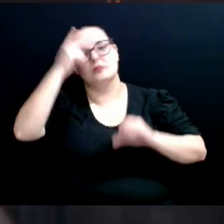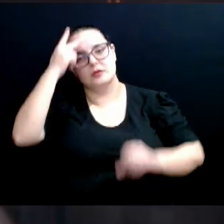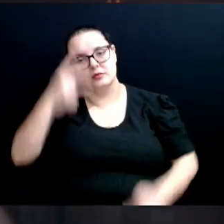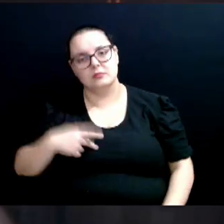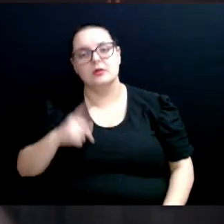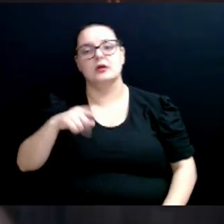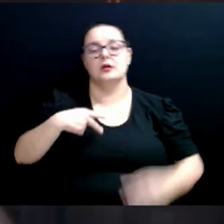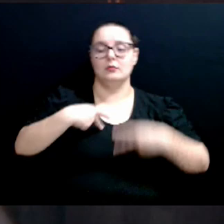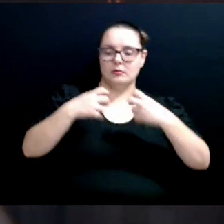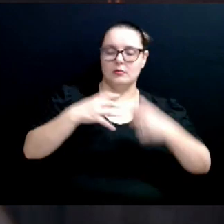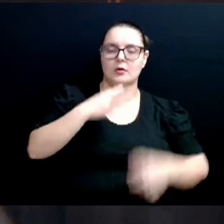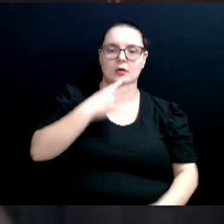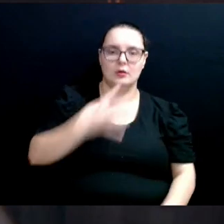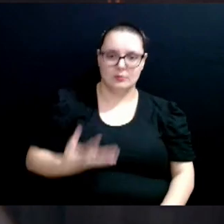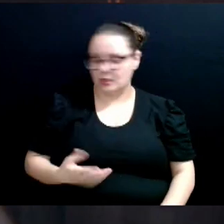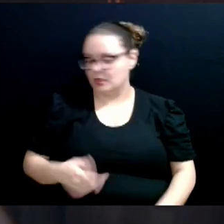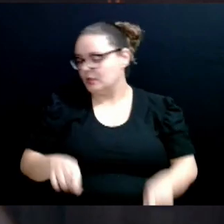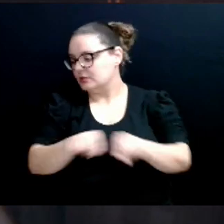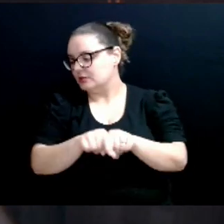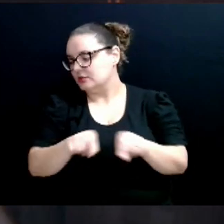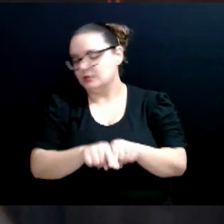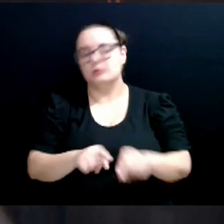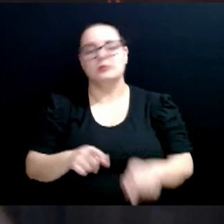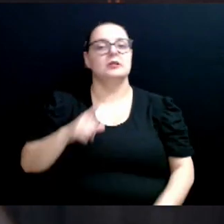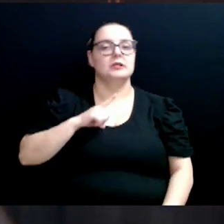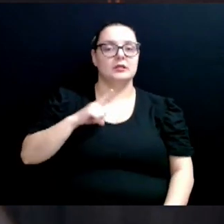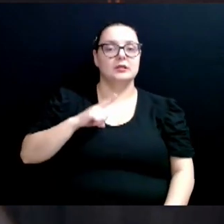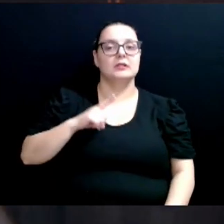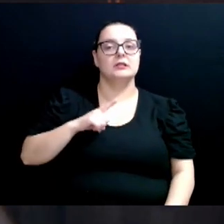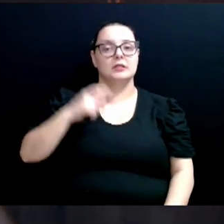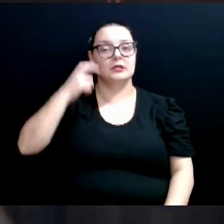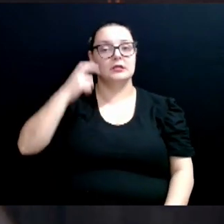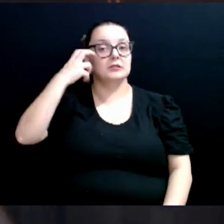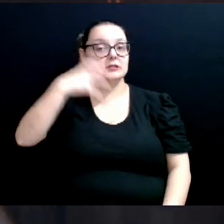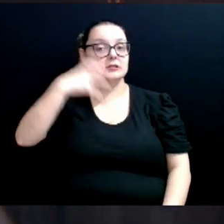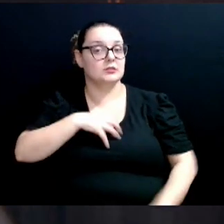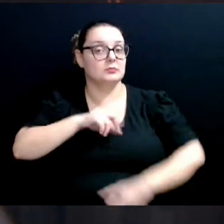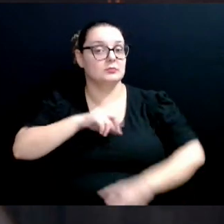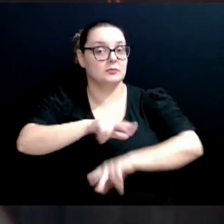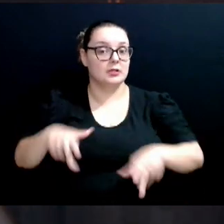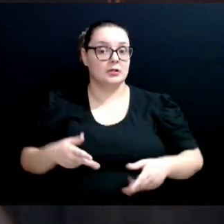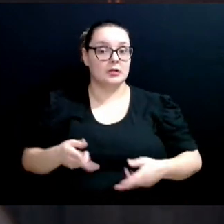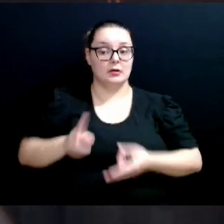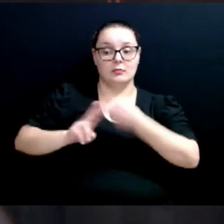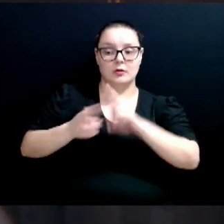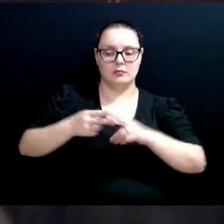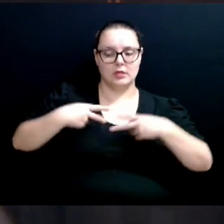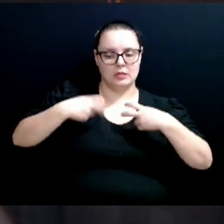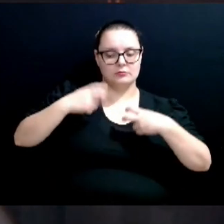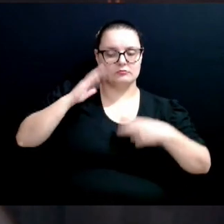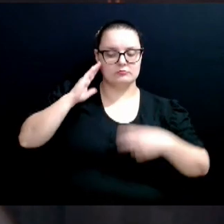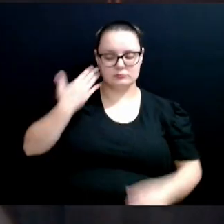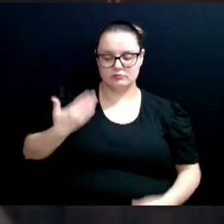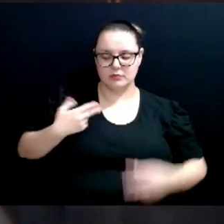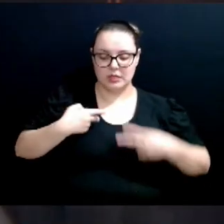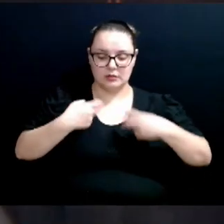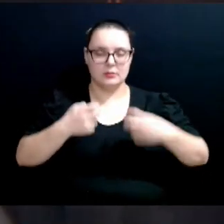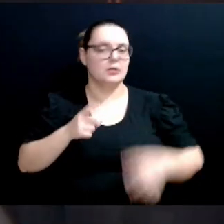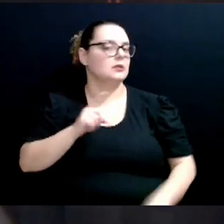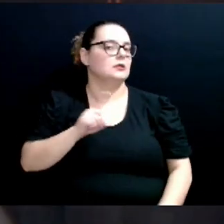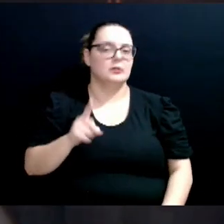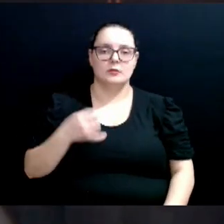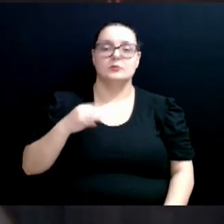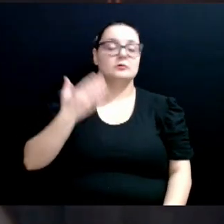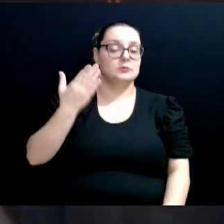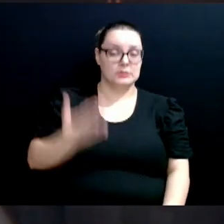autoconhecimento, também é sobre ter essa inteligência emocional, essa habilidade de eu me escutar, eu entender. Então, não, se você está